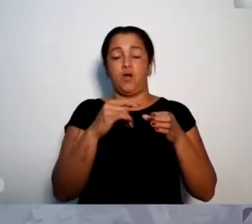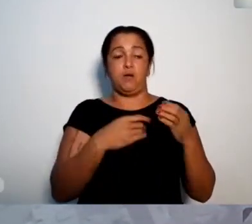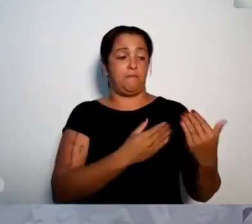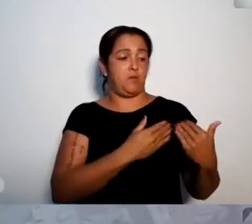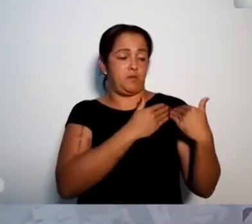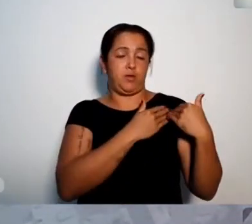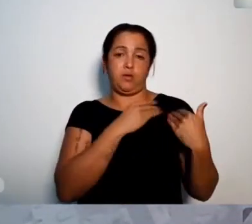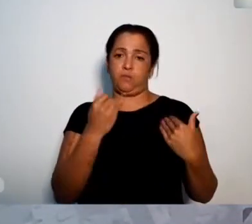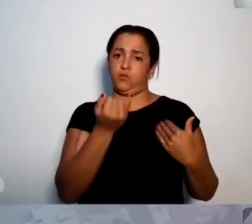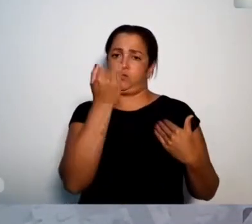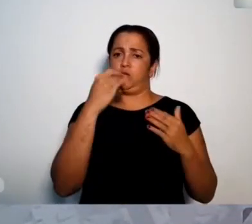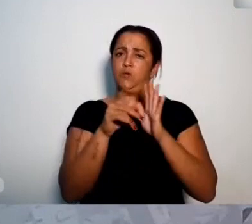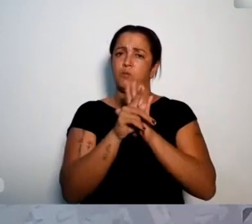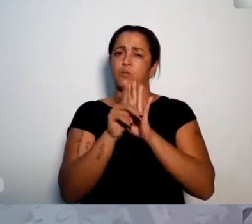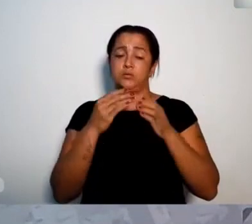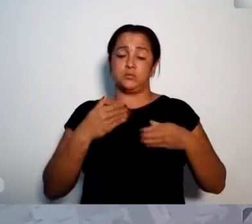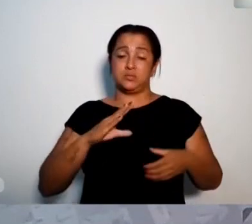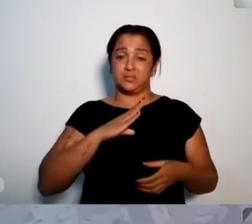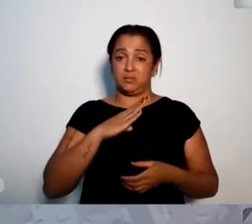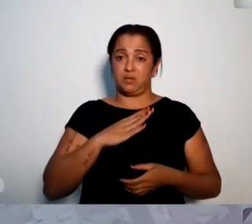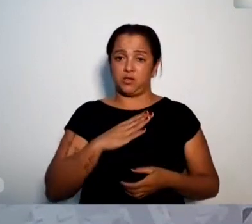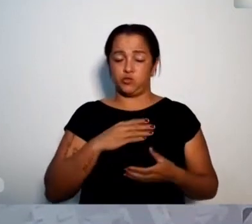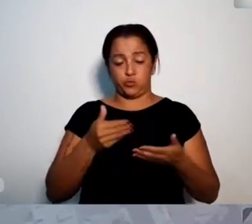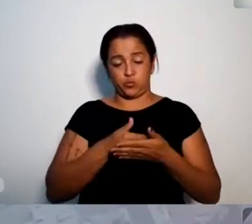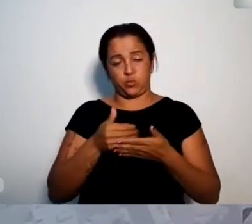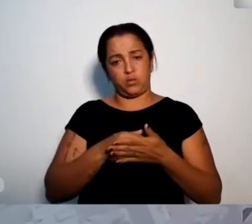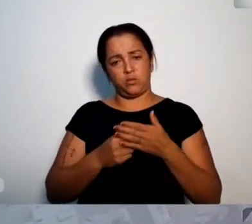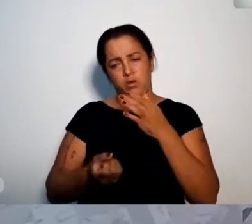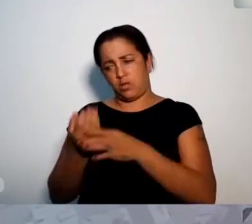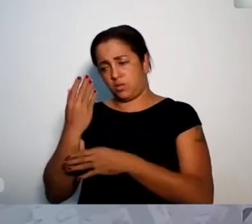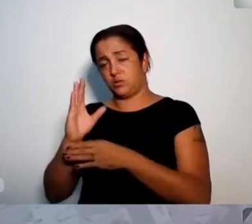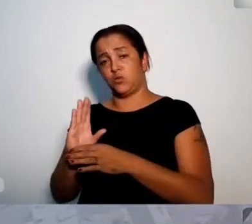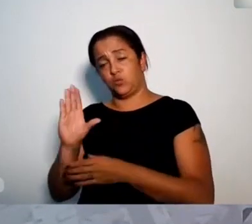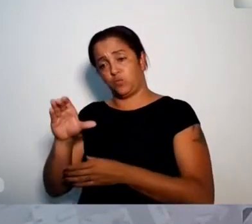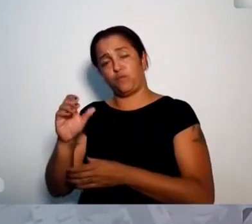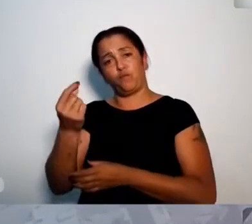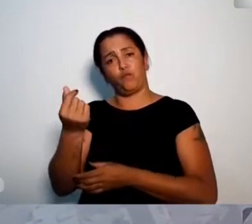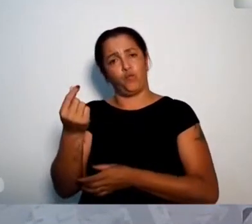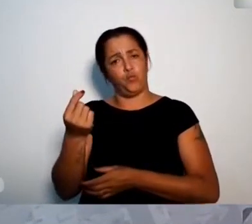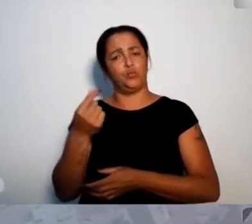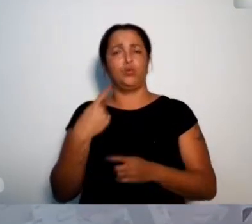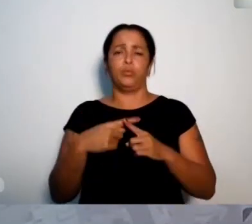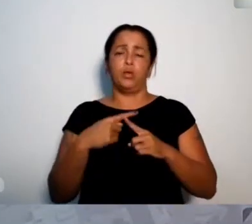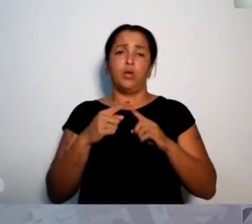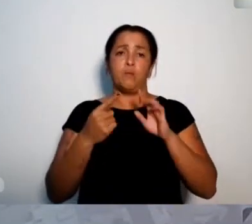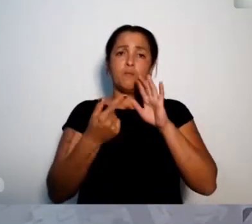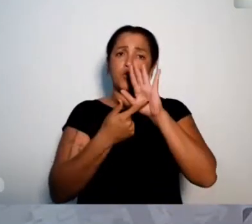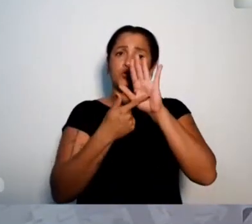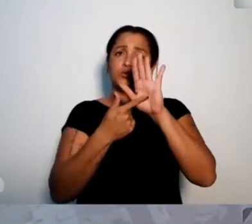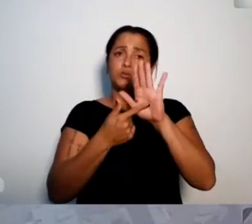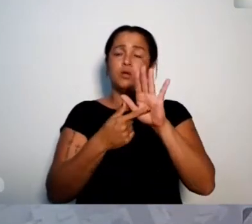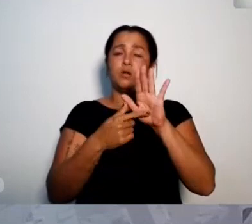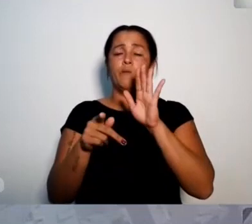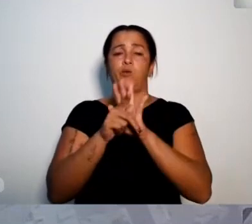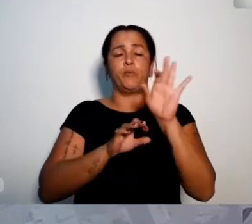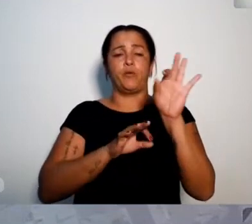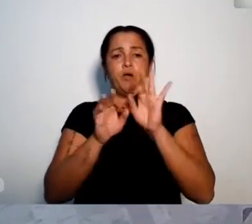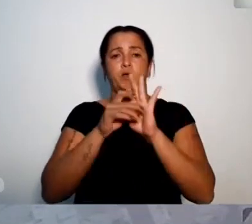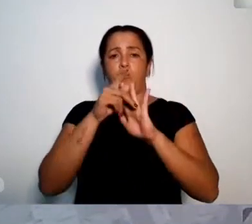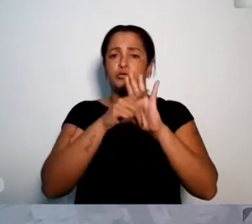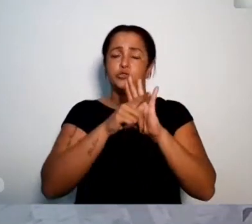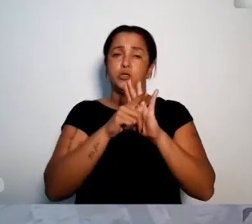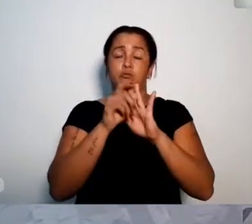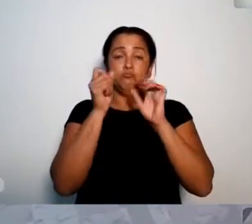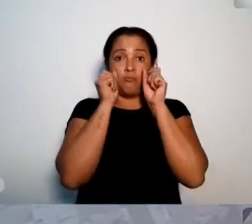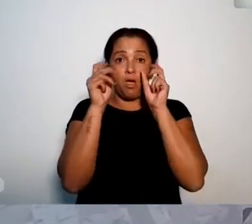Botucatu a partir da criação do fundo. Acho que era importante trazer essas considerações, senhor presidente, porque é um projeto que desperta muita atenção e que vai